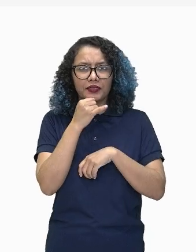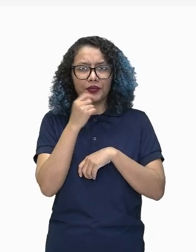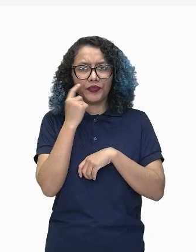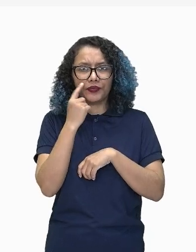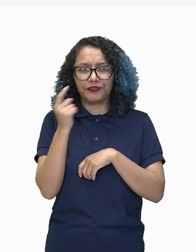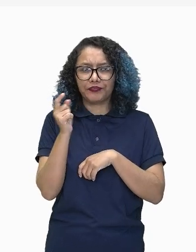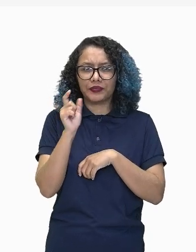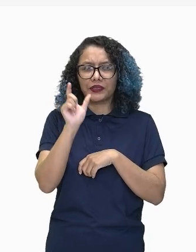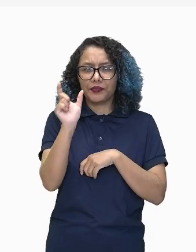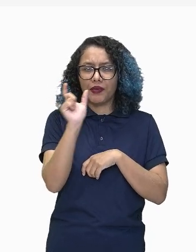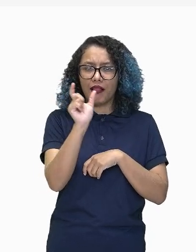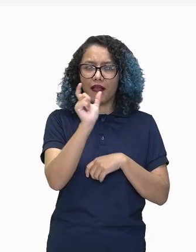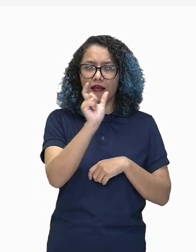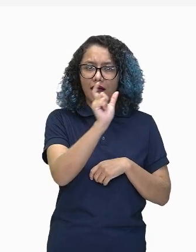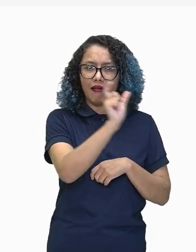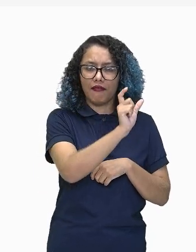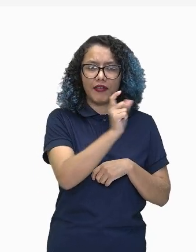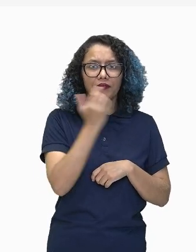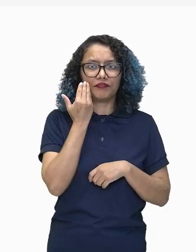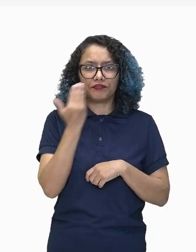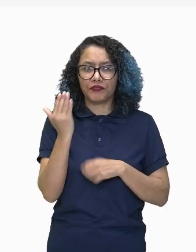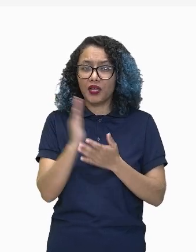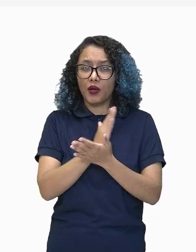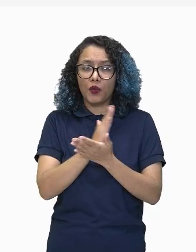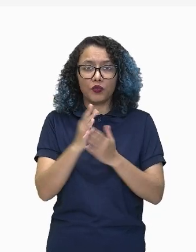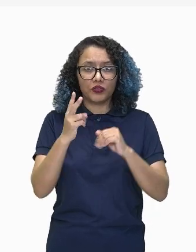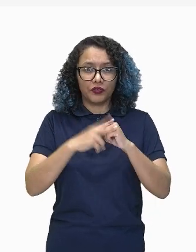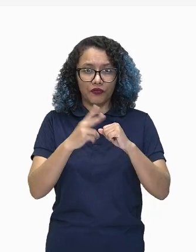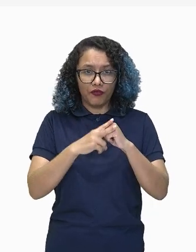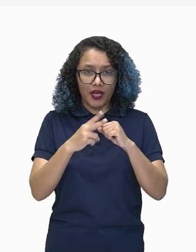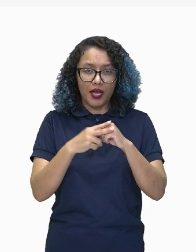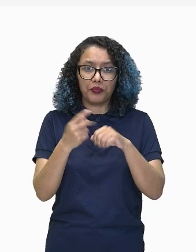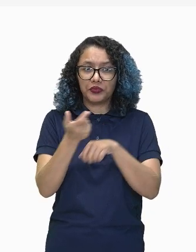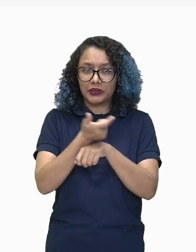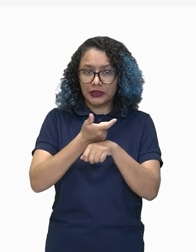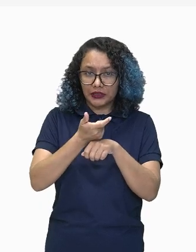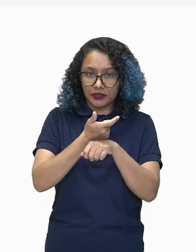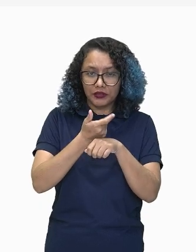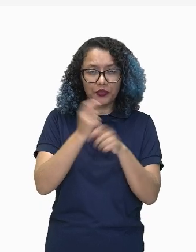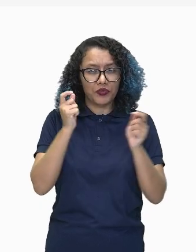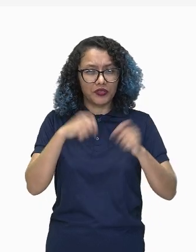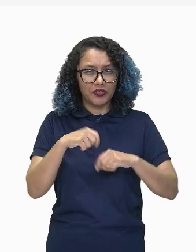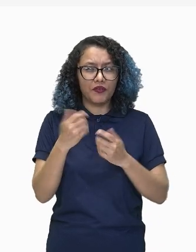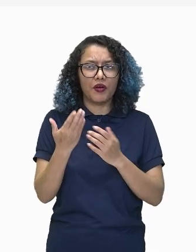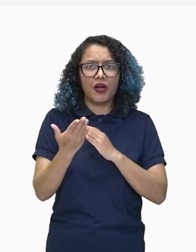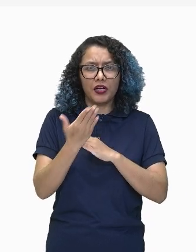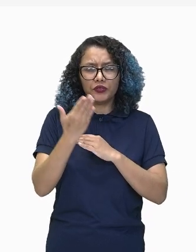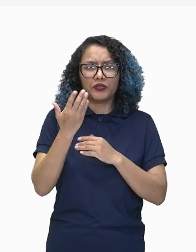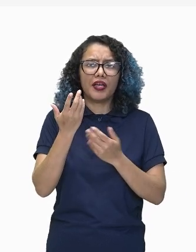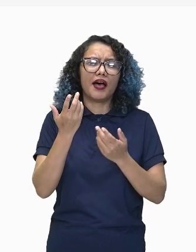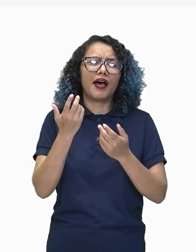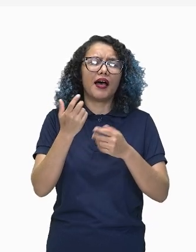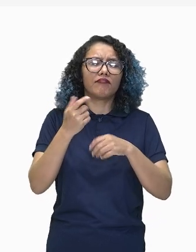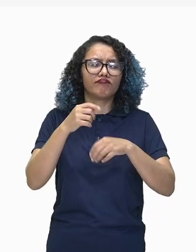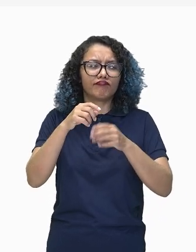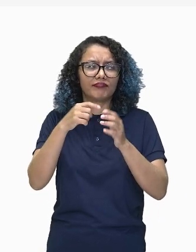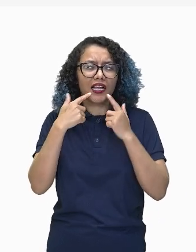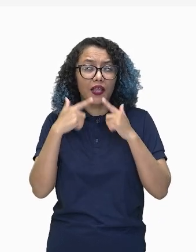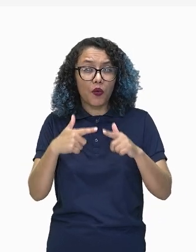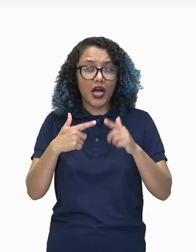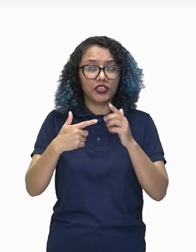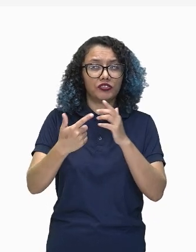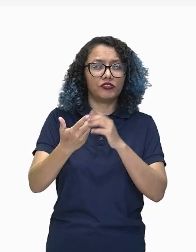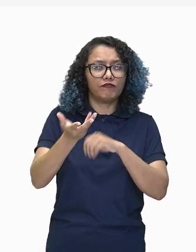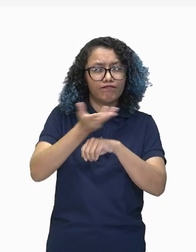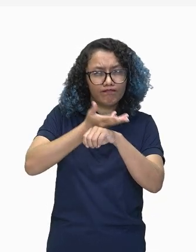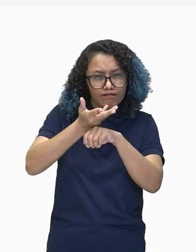easy, only today. Esses são verbos adjetivos que nos ajudam na nossa linguagem persuasiva. Então,